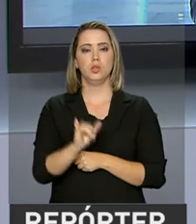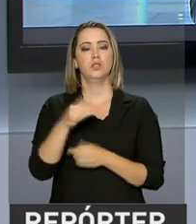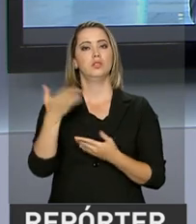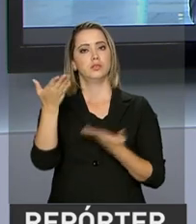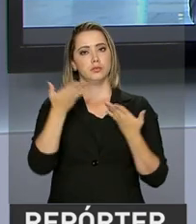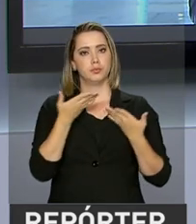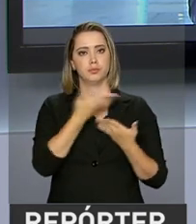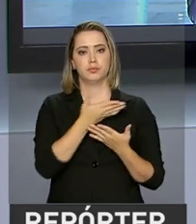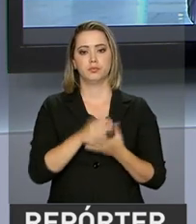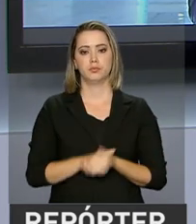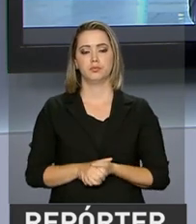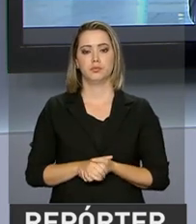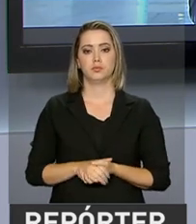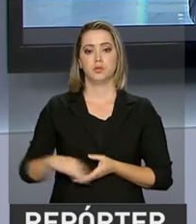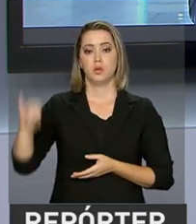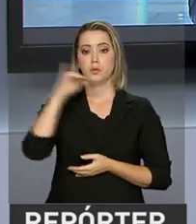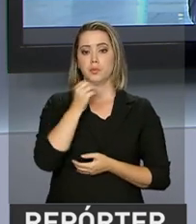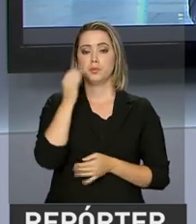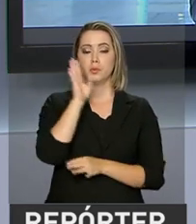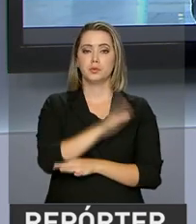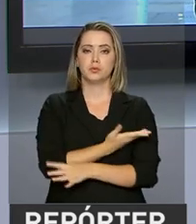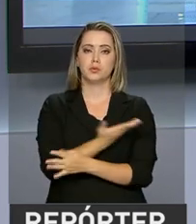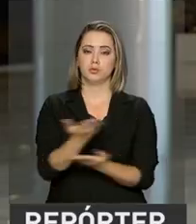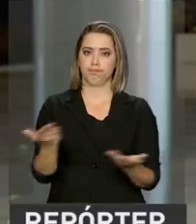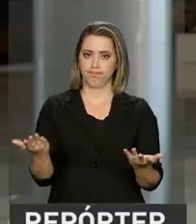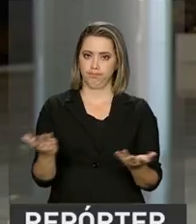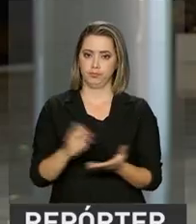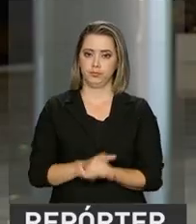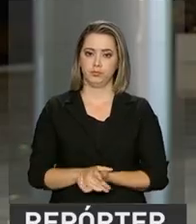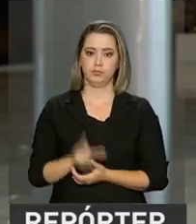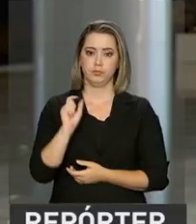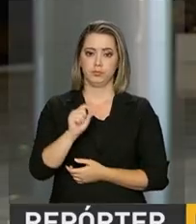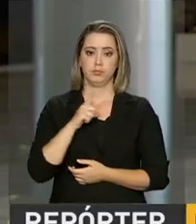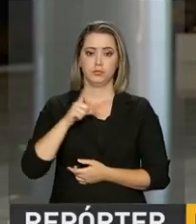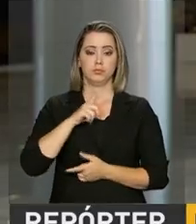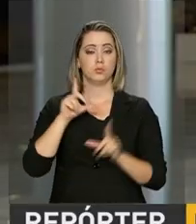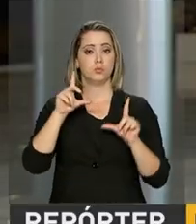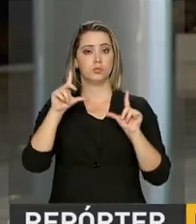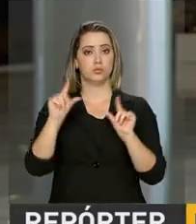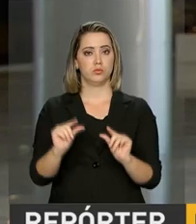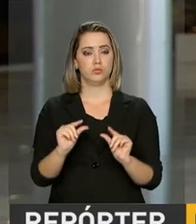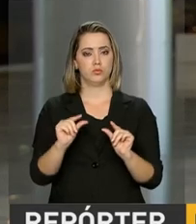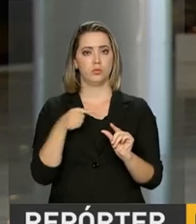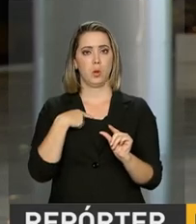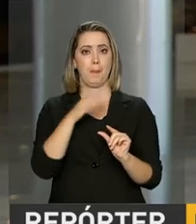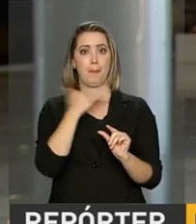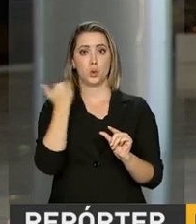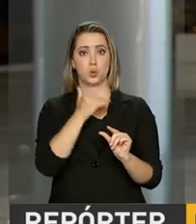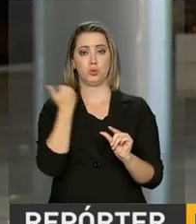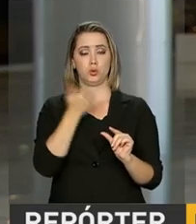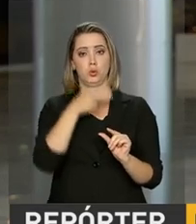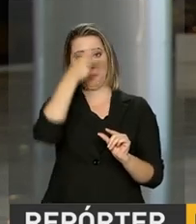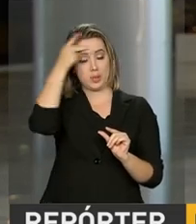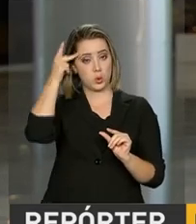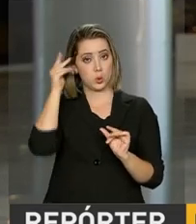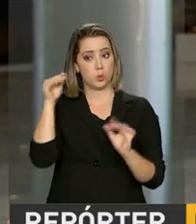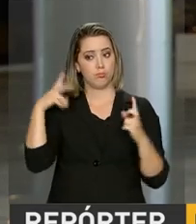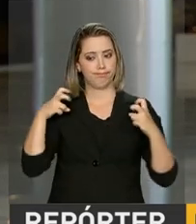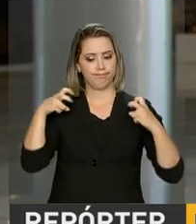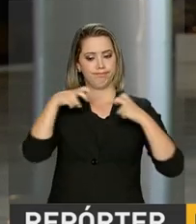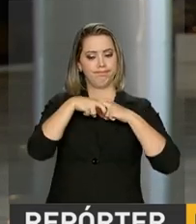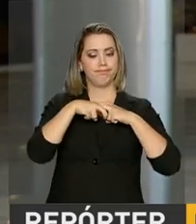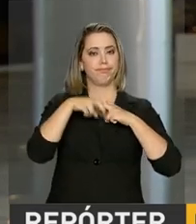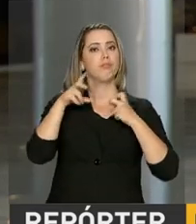boa tarde. Boa tarde, Jaime. Boa tarde a todos. Olha, Jaime, também teve redução no número de mortes por acidente neste